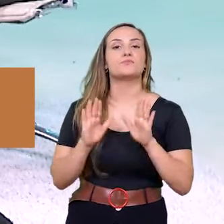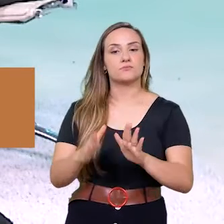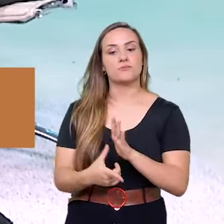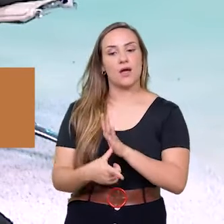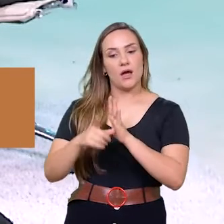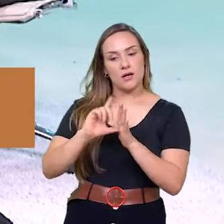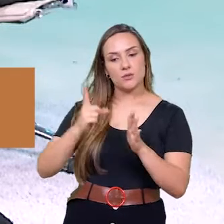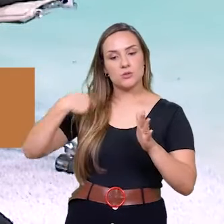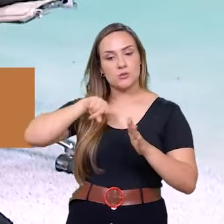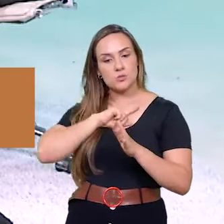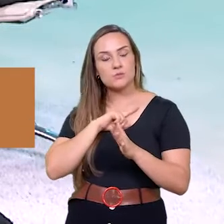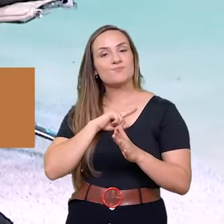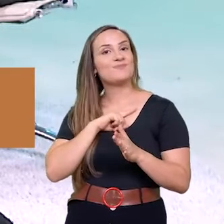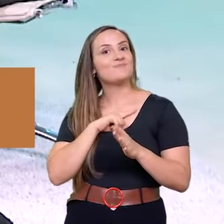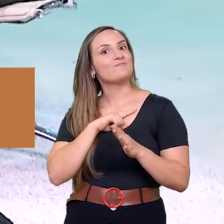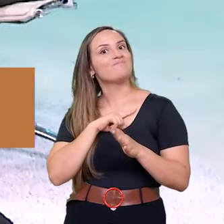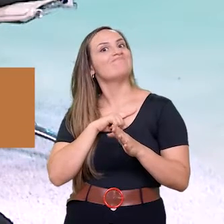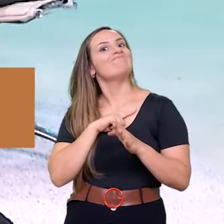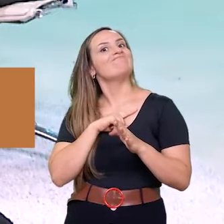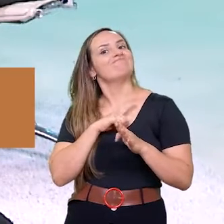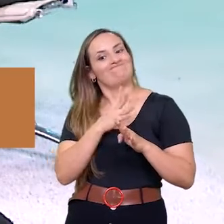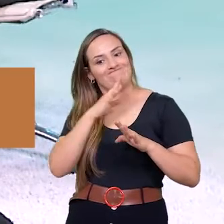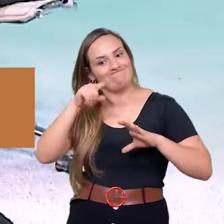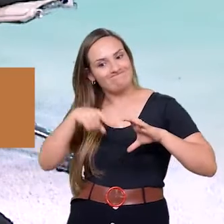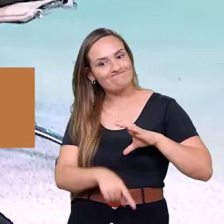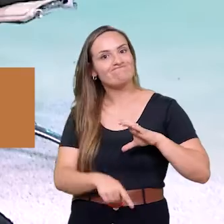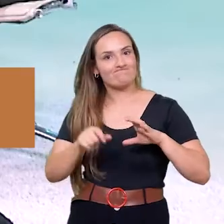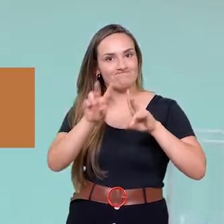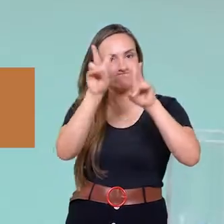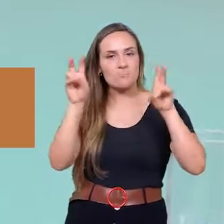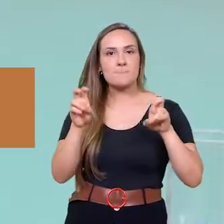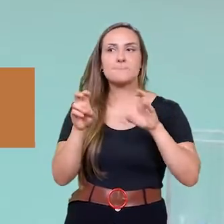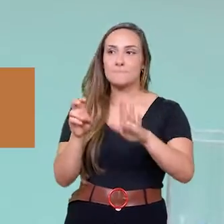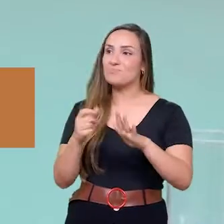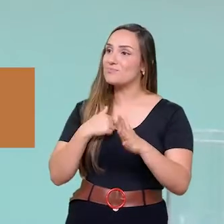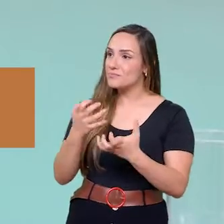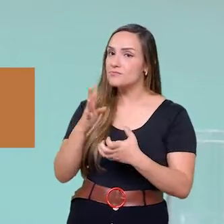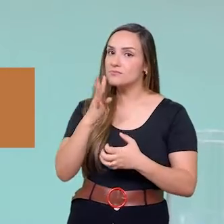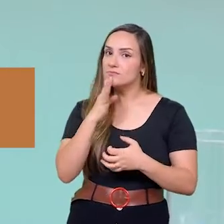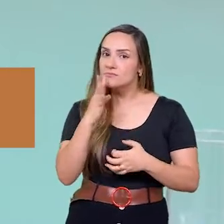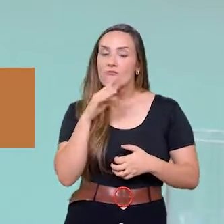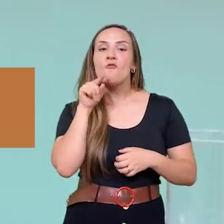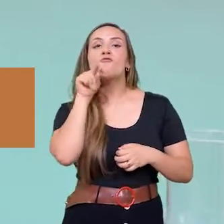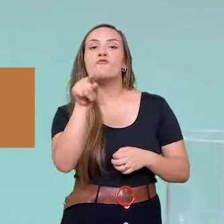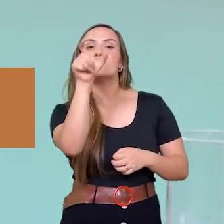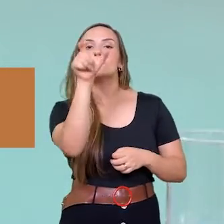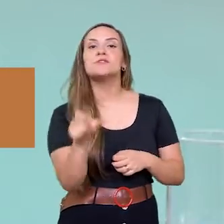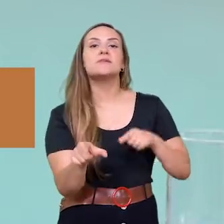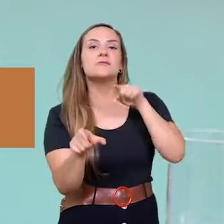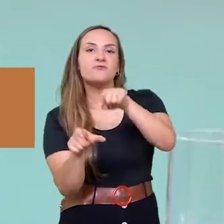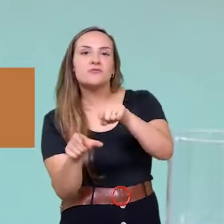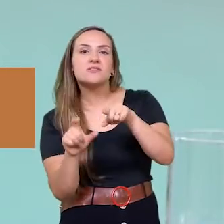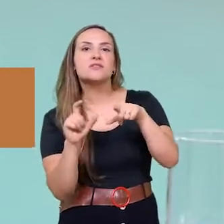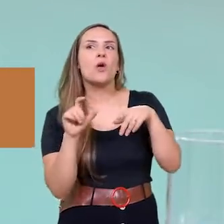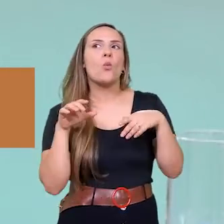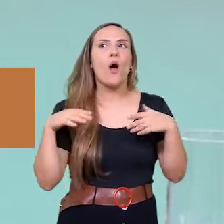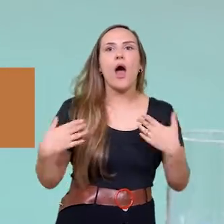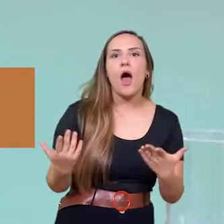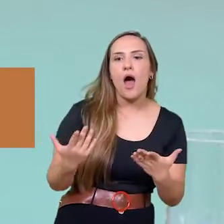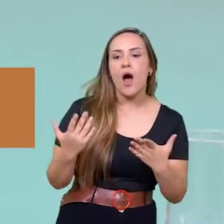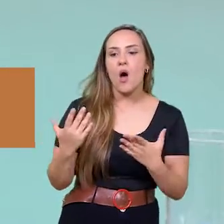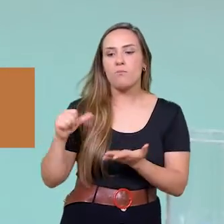de fato, a gente queria conhecer um pouco da sua pessoa. Da onde por quais comarcas